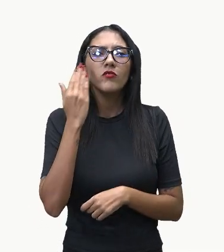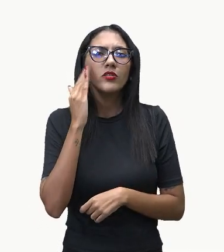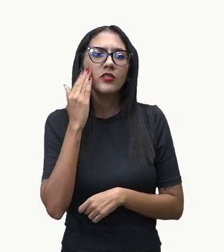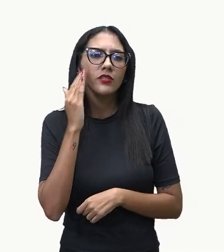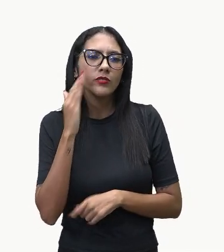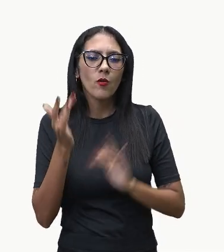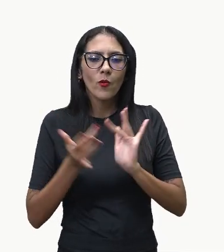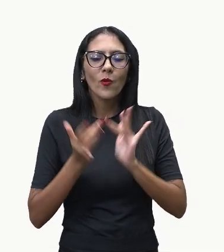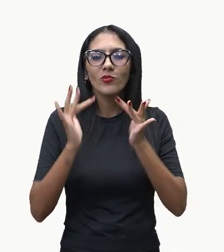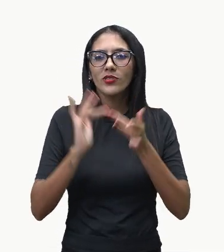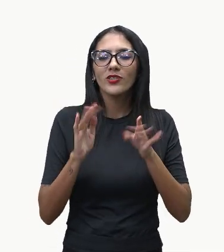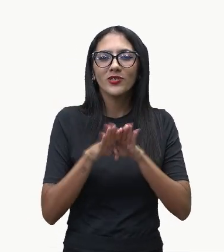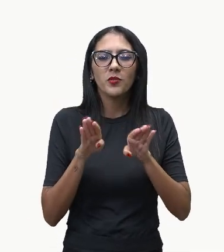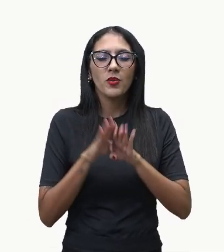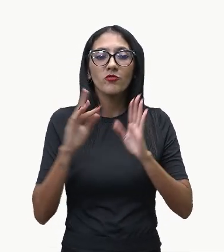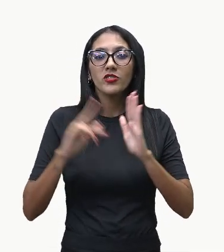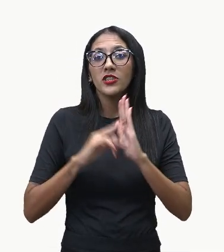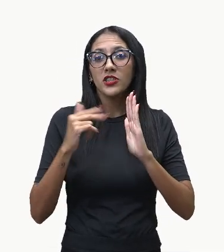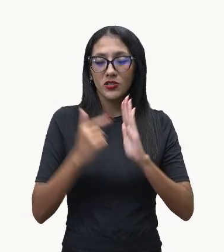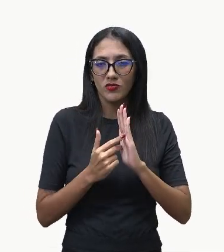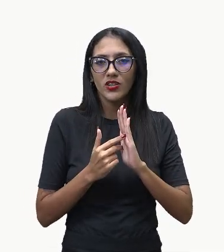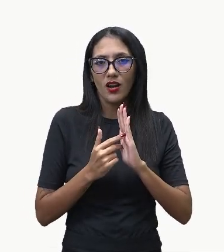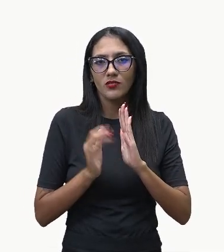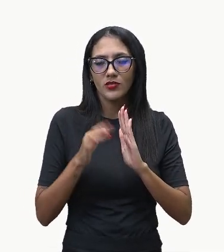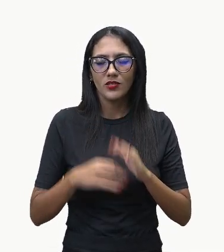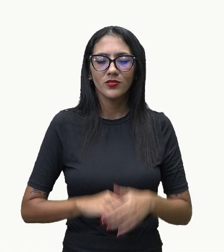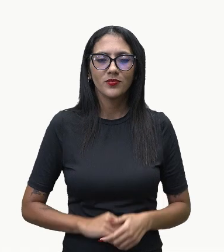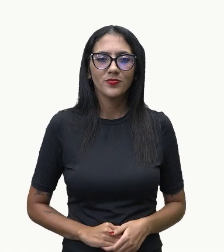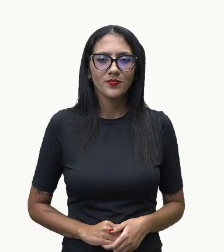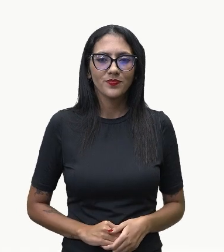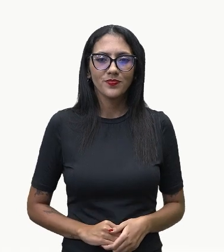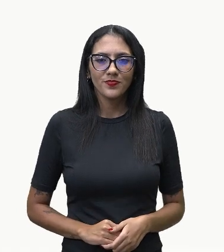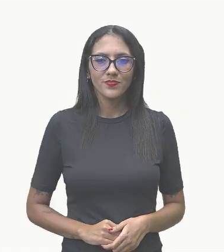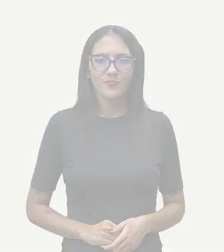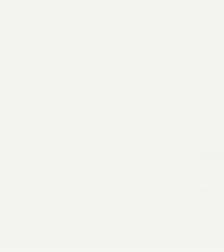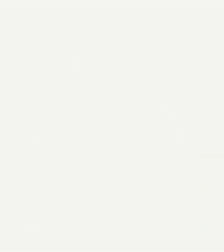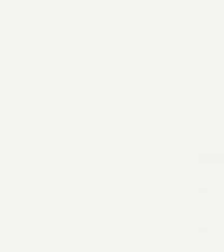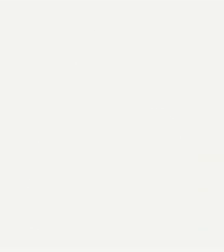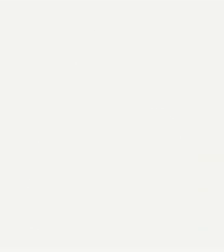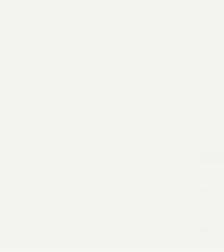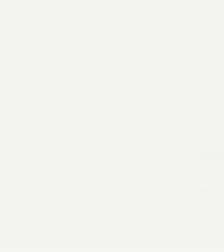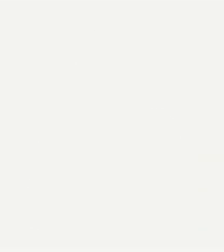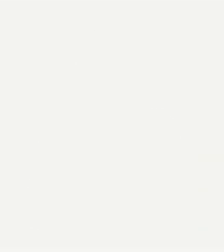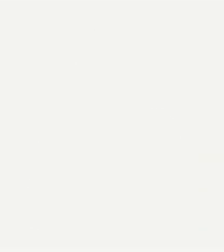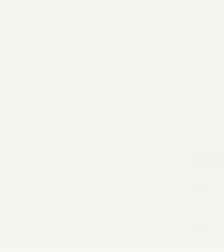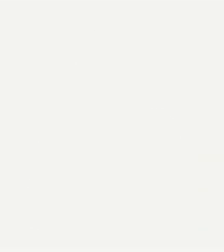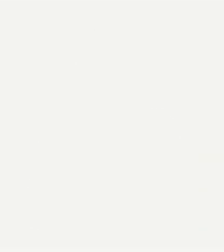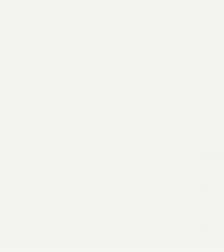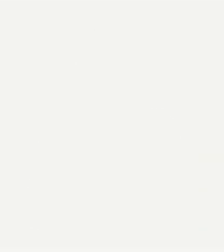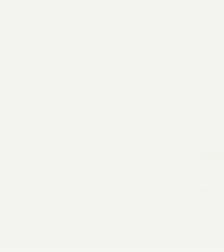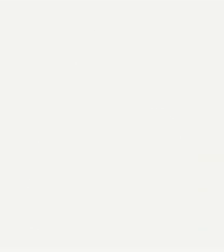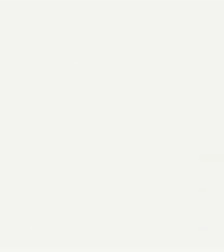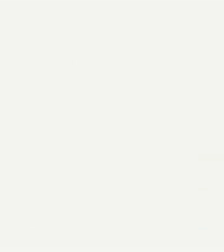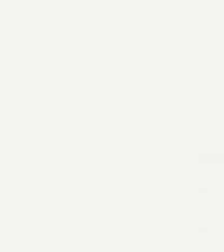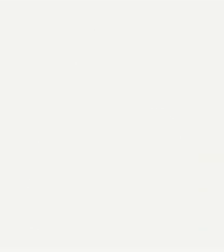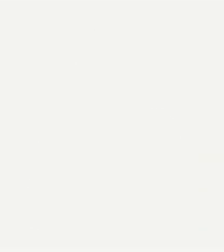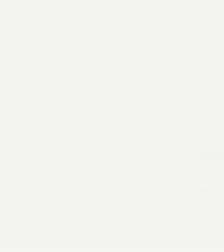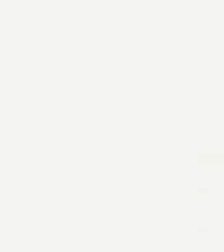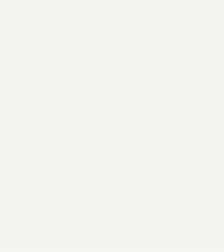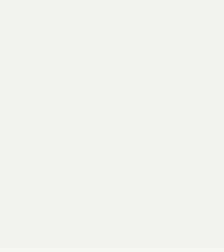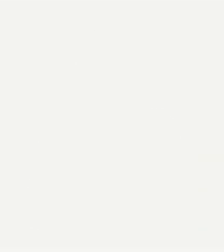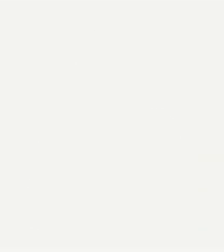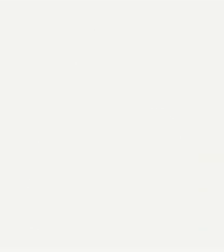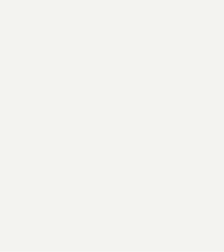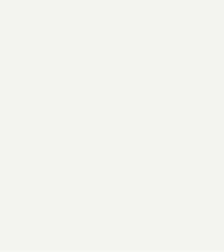compreender o que se quer dizer aqui, tá bom? Então, mais um exemplo aí de elipse,